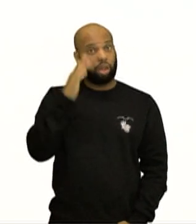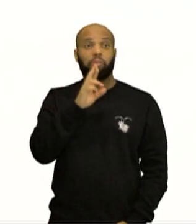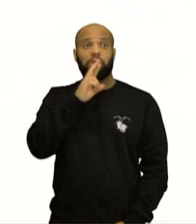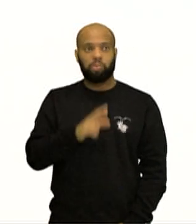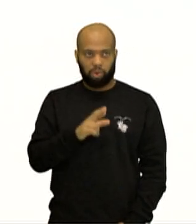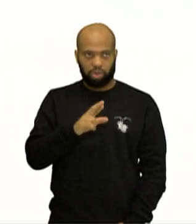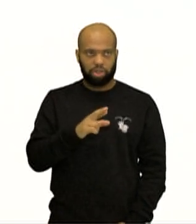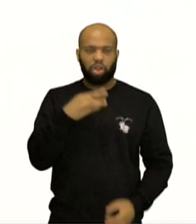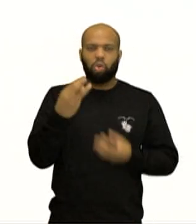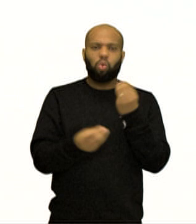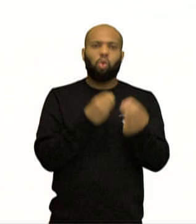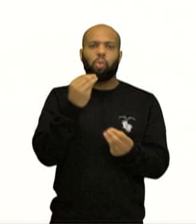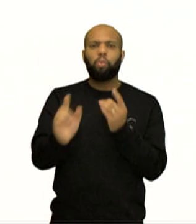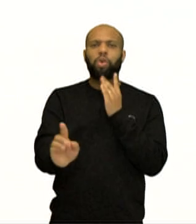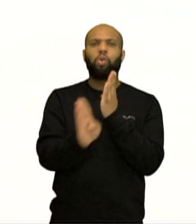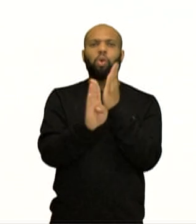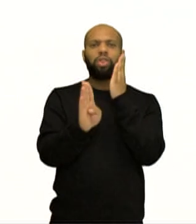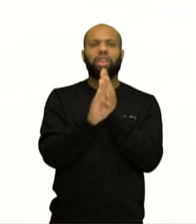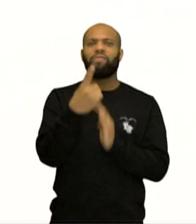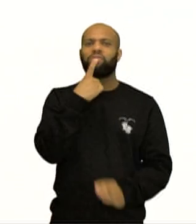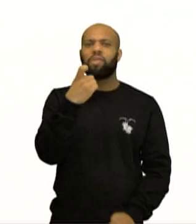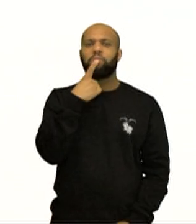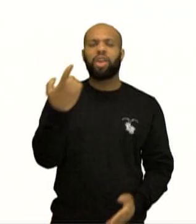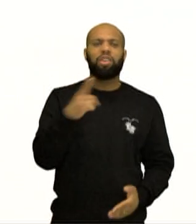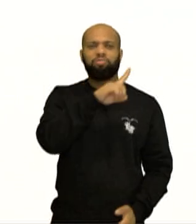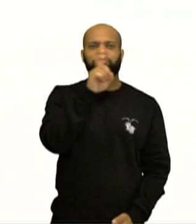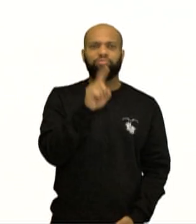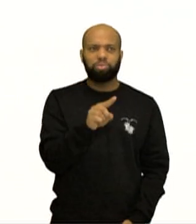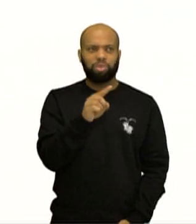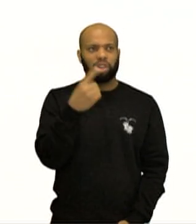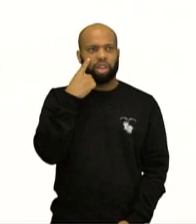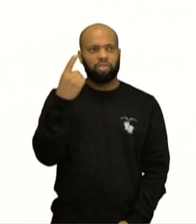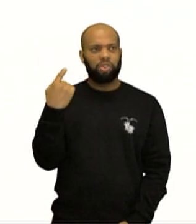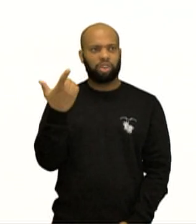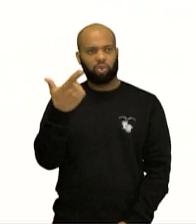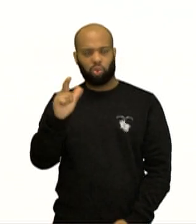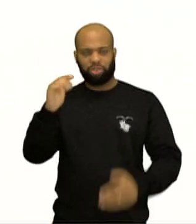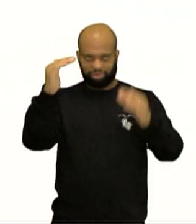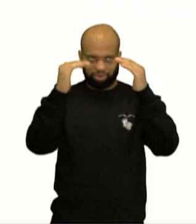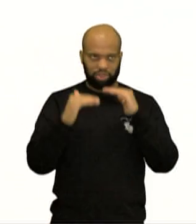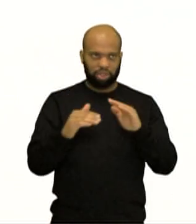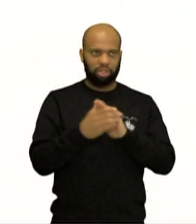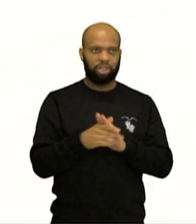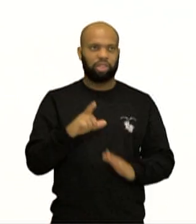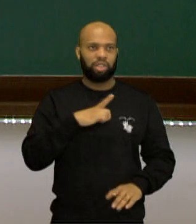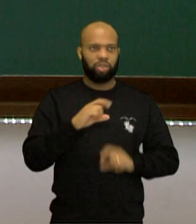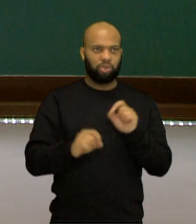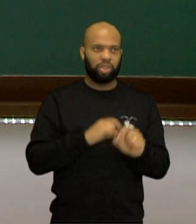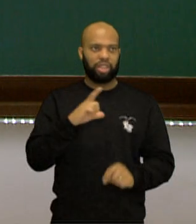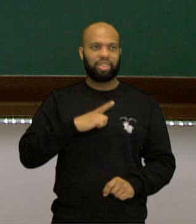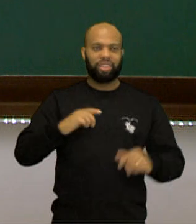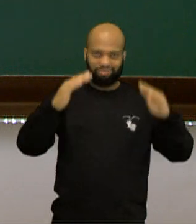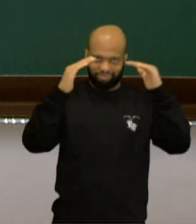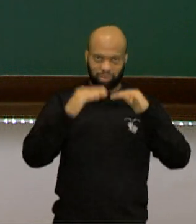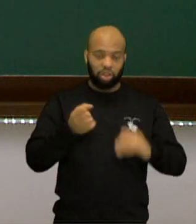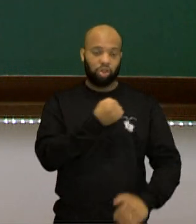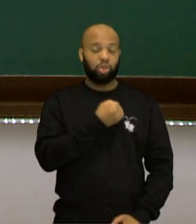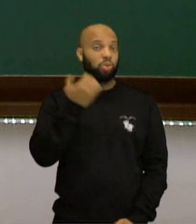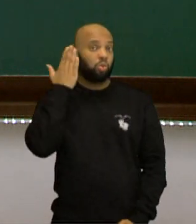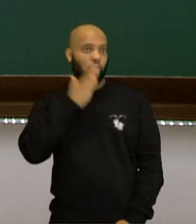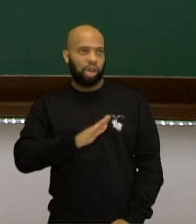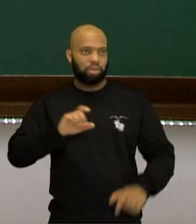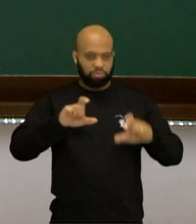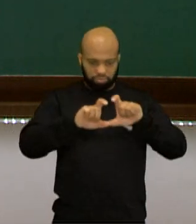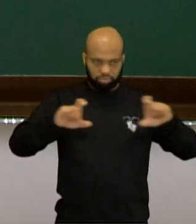como a gente faz para descobrir esse número aqui de cima? Então, observe na situação de baixo. Esse número, que a gente chama de diminuendo, é o que ficou em